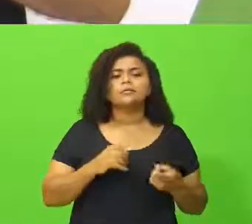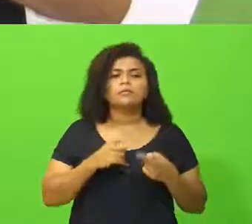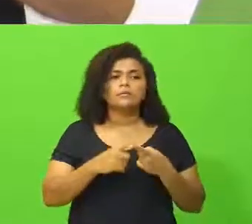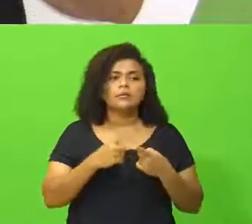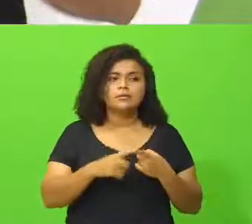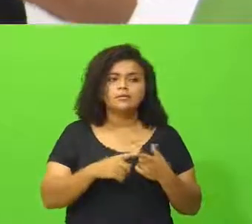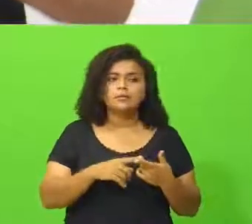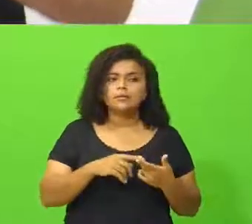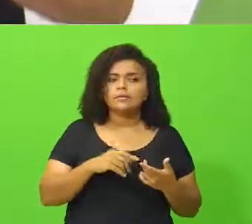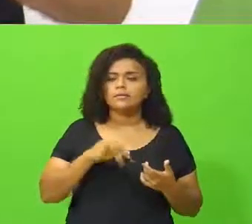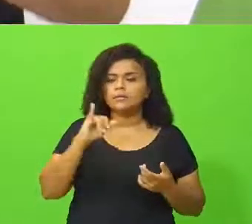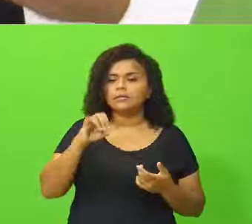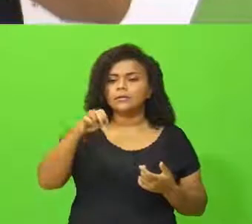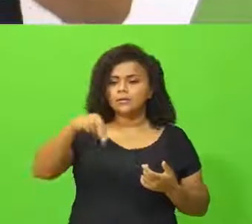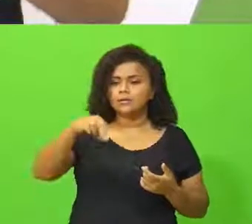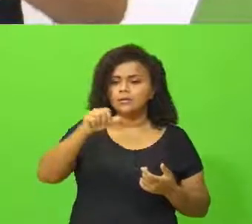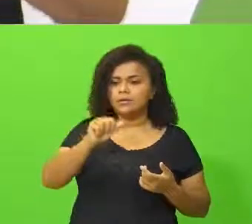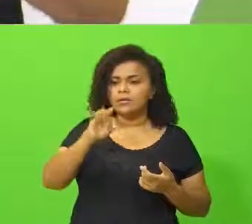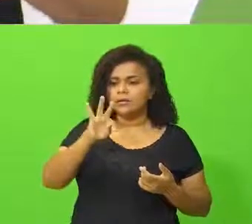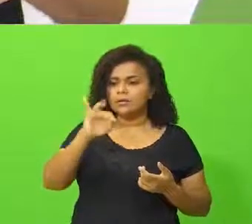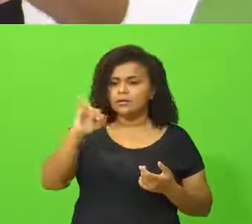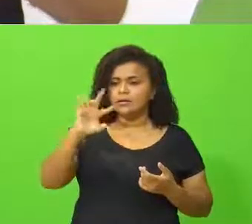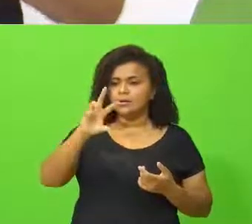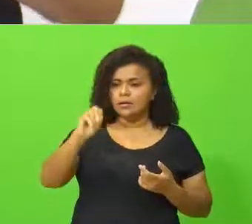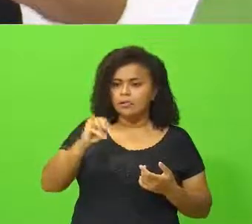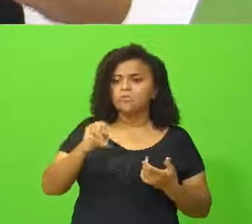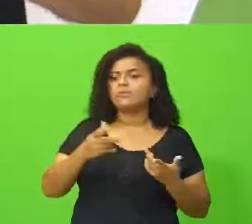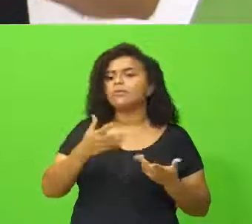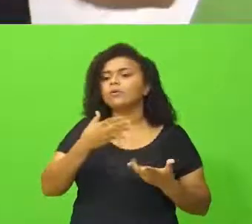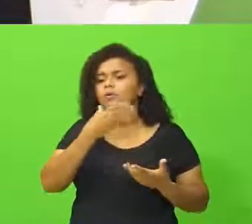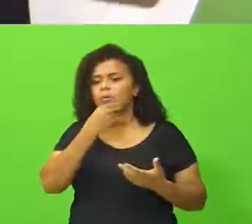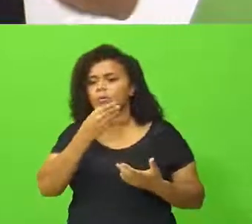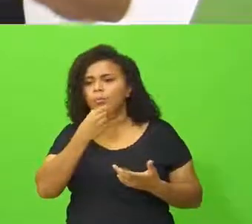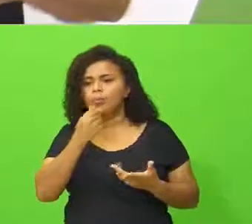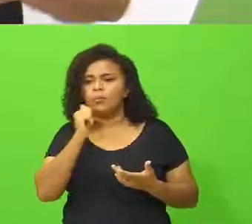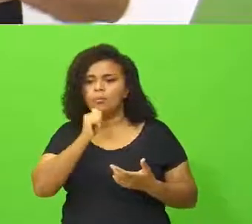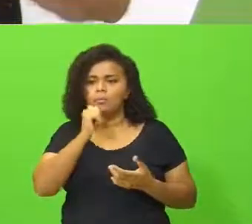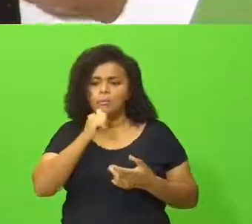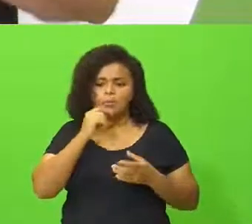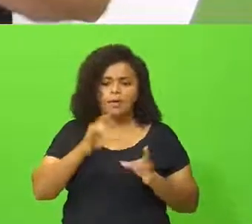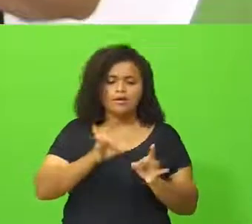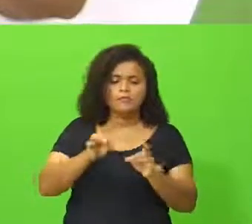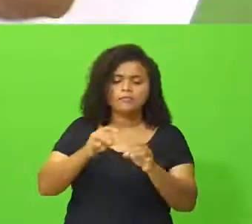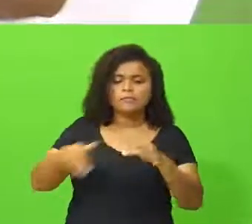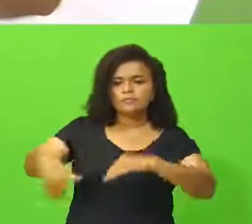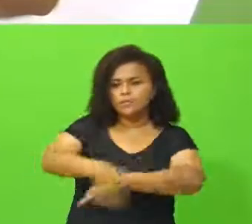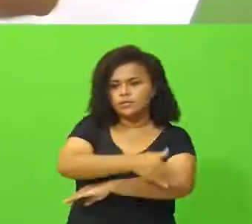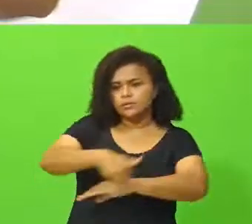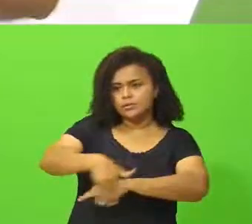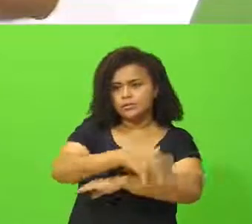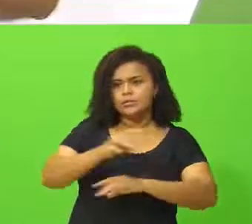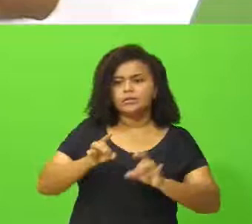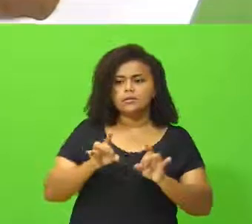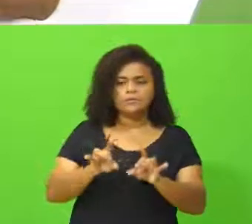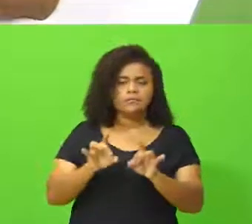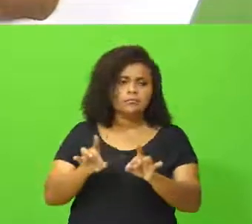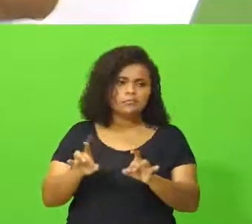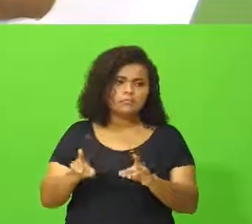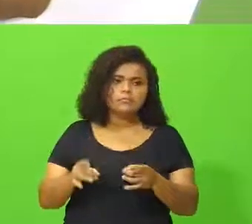inativos, os ambulantes. Mas, professor, o ambulante ele não recebe uma remuneração? Só que tem um detalhe,